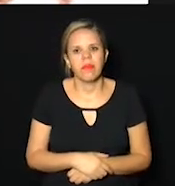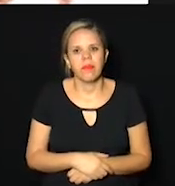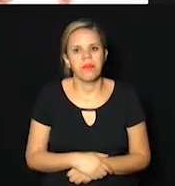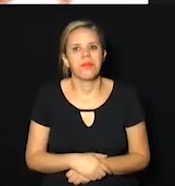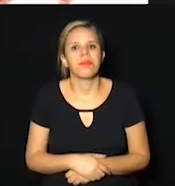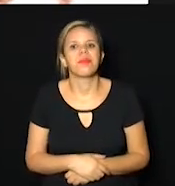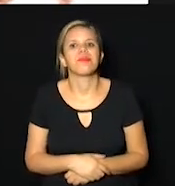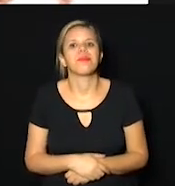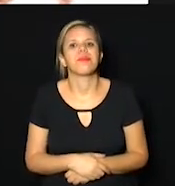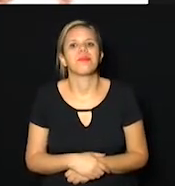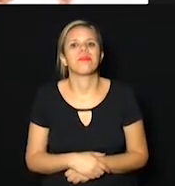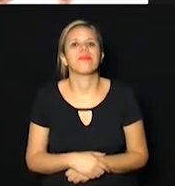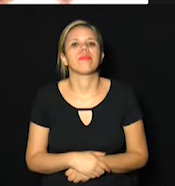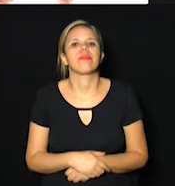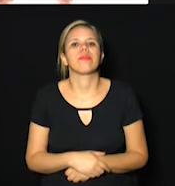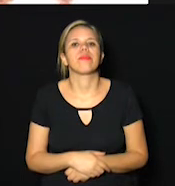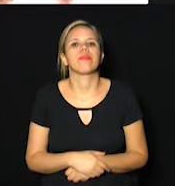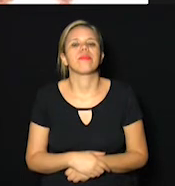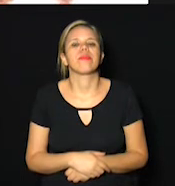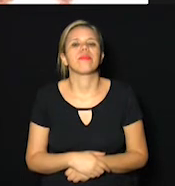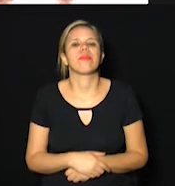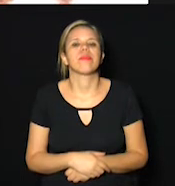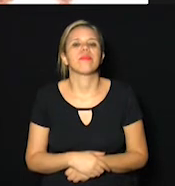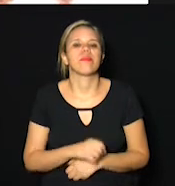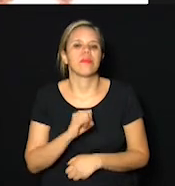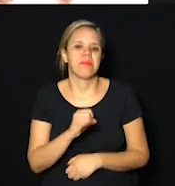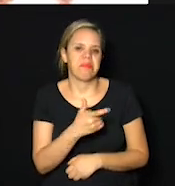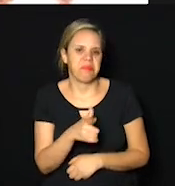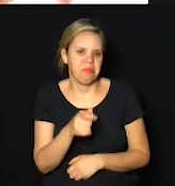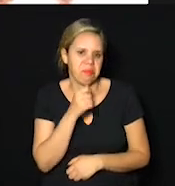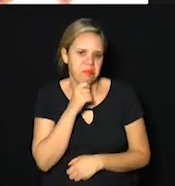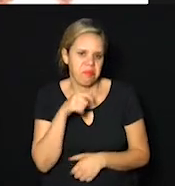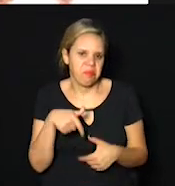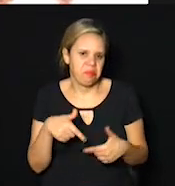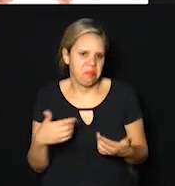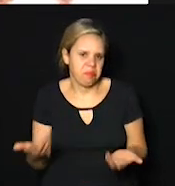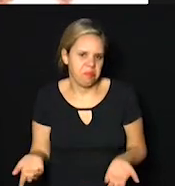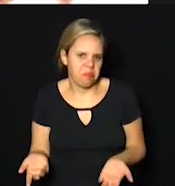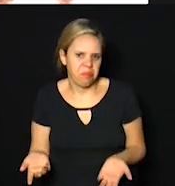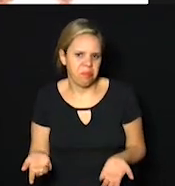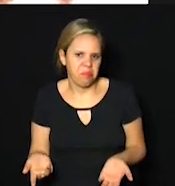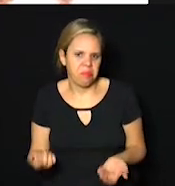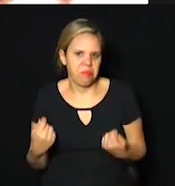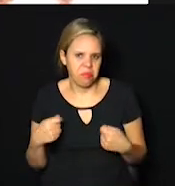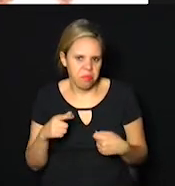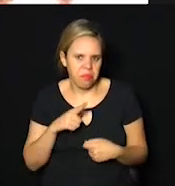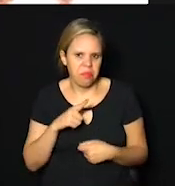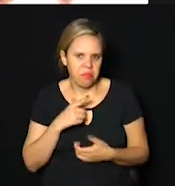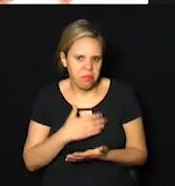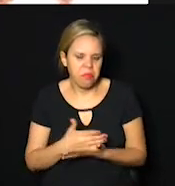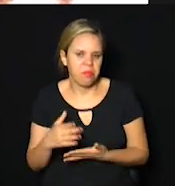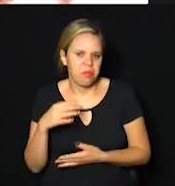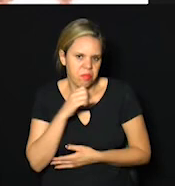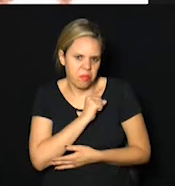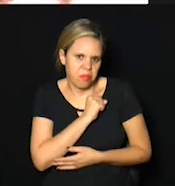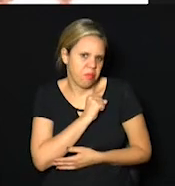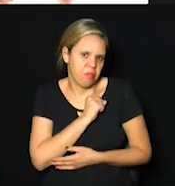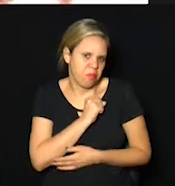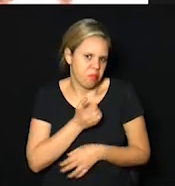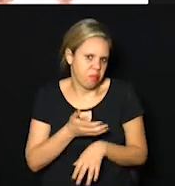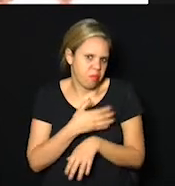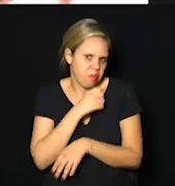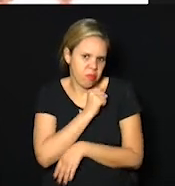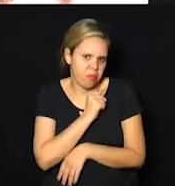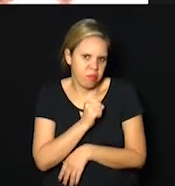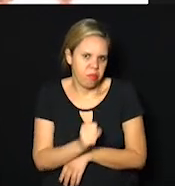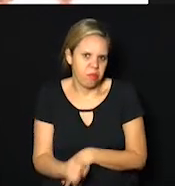Né? E se não houve ainda esse trabalho, precisa ser começado o mais rapidamente possível.